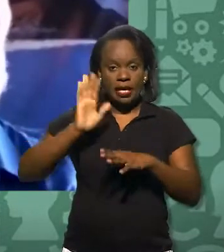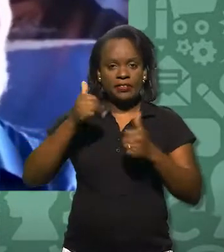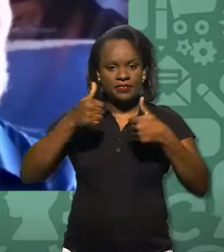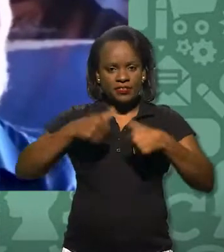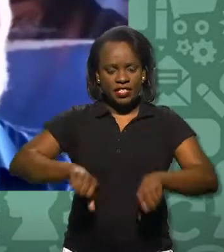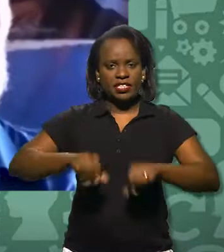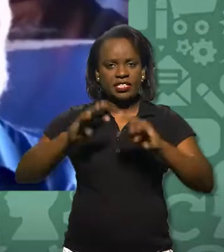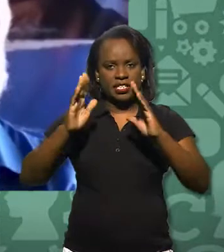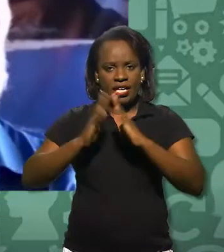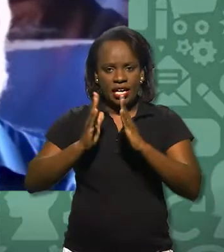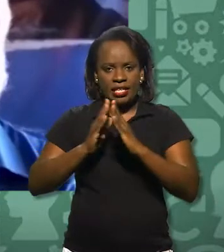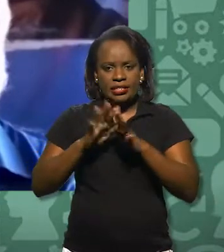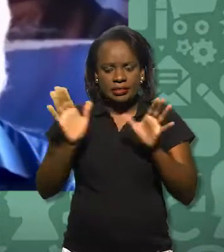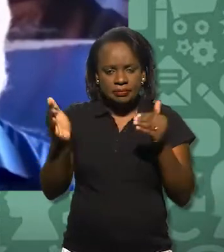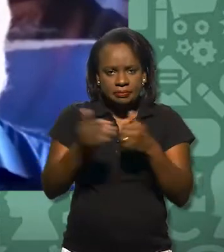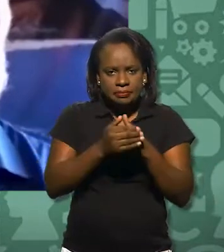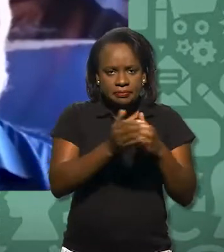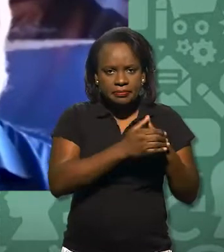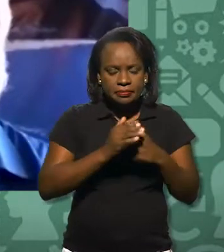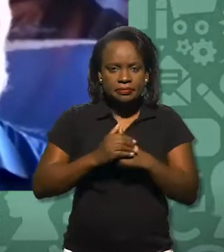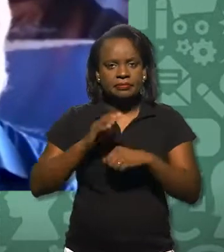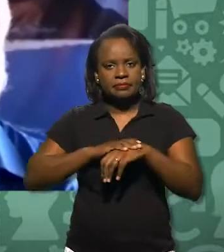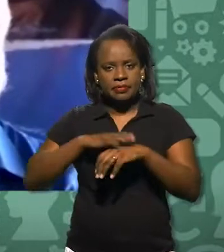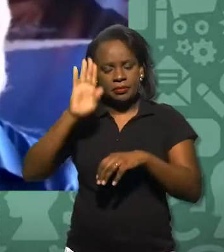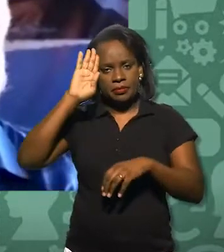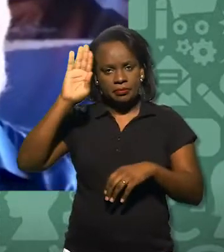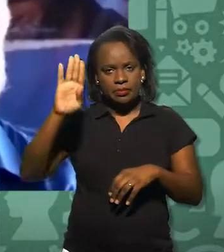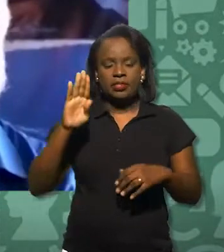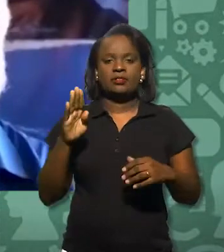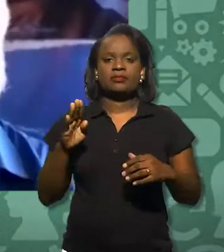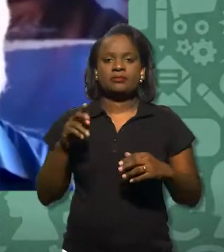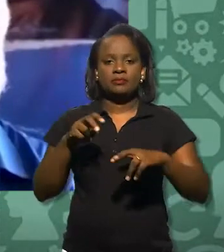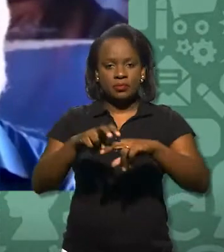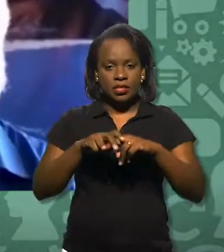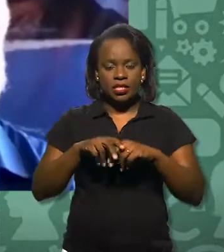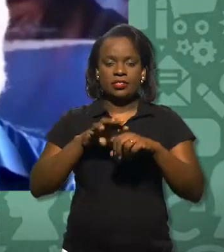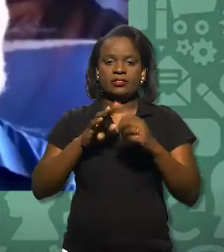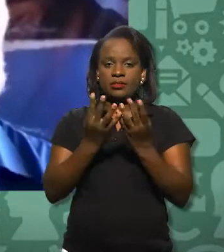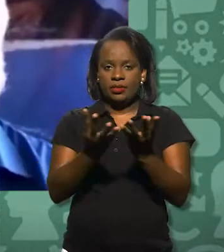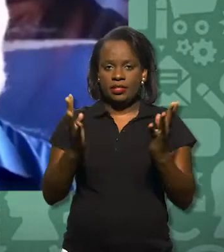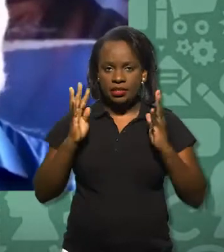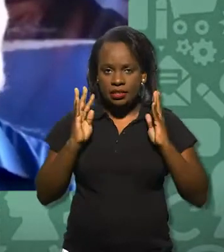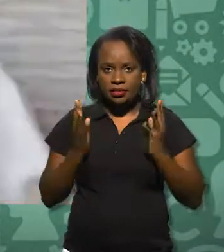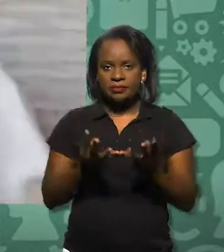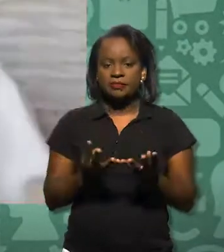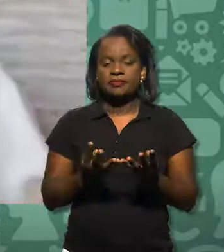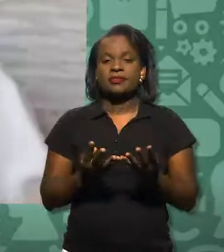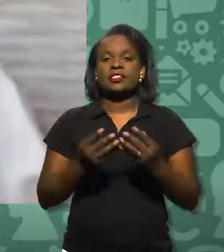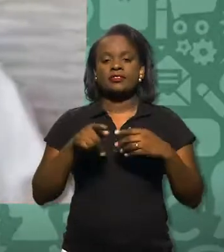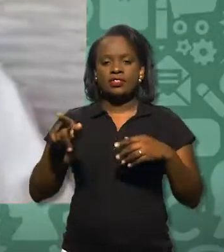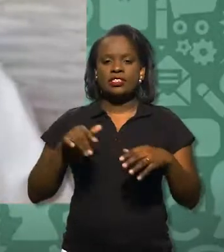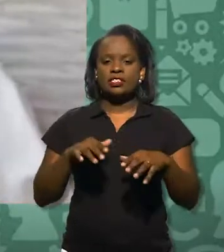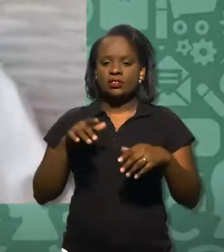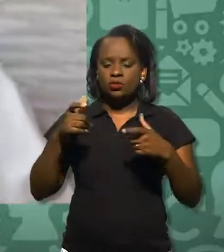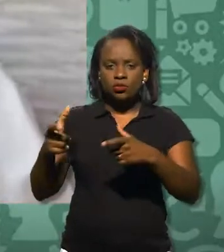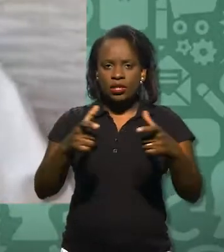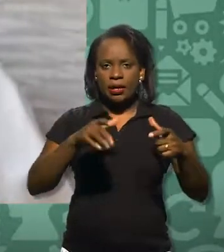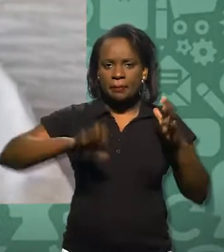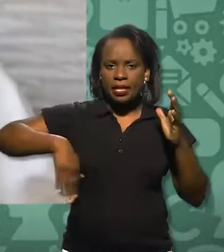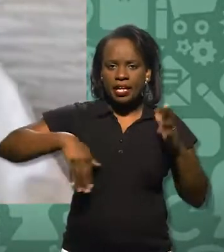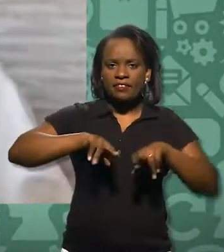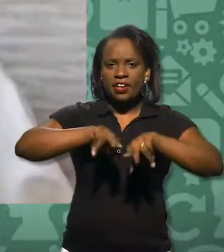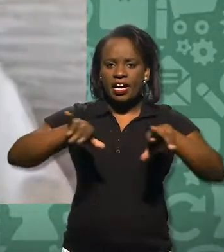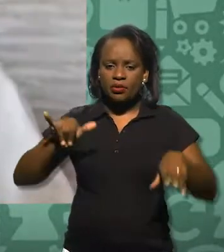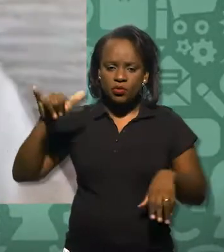pessoas estavam mais reclusas em casa devido à quarentena. E você sobrevoou aí